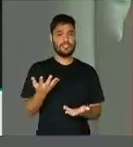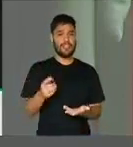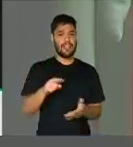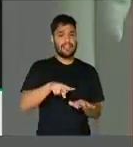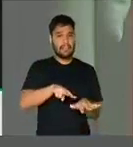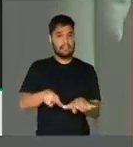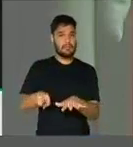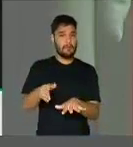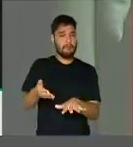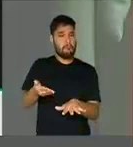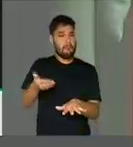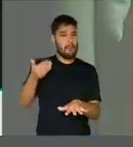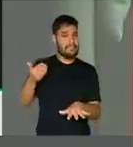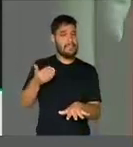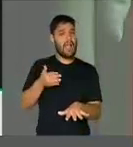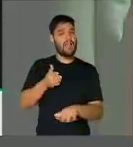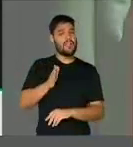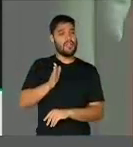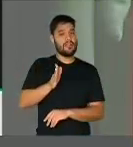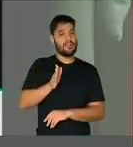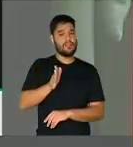semana passada acatou